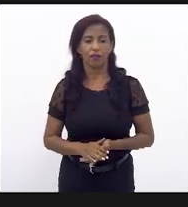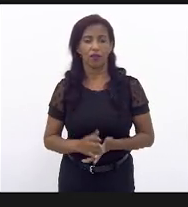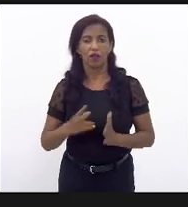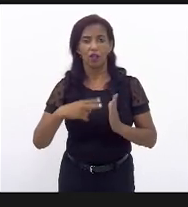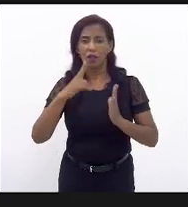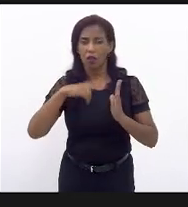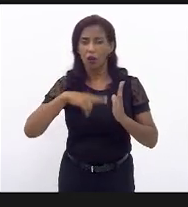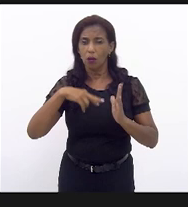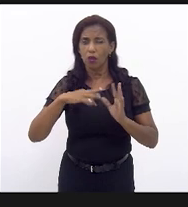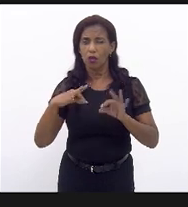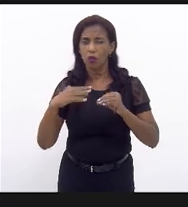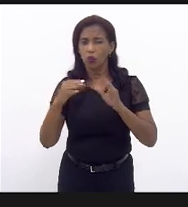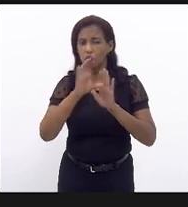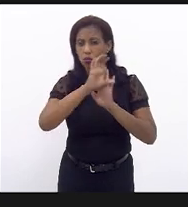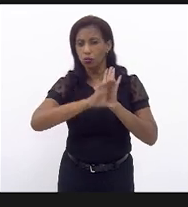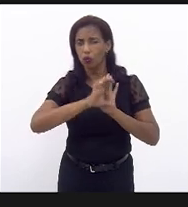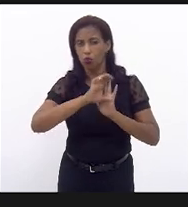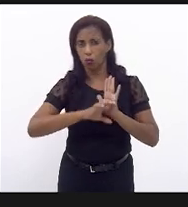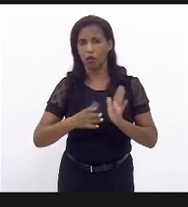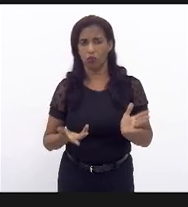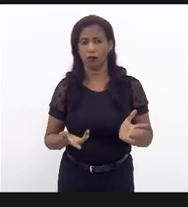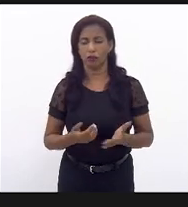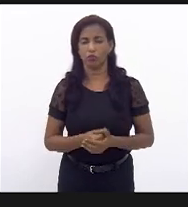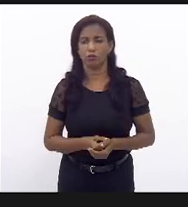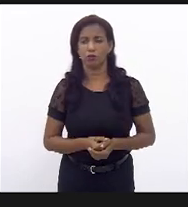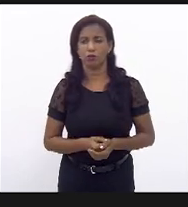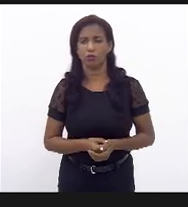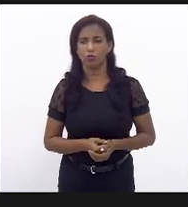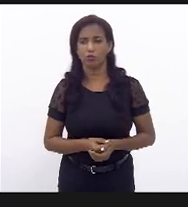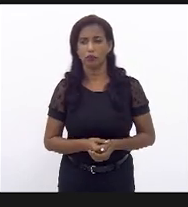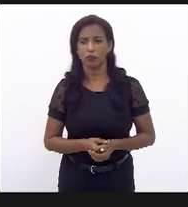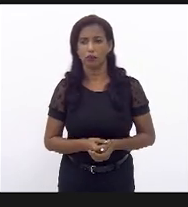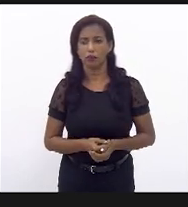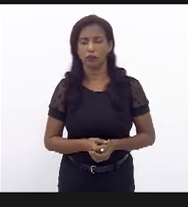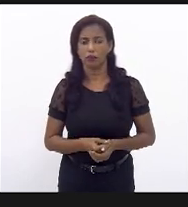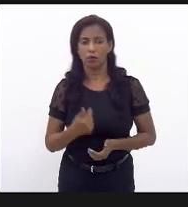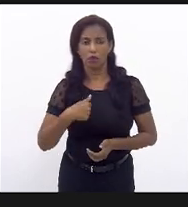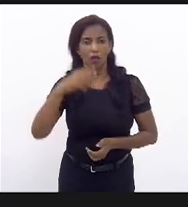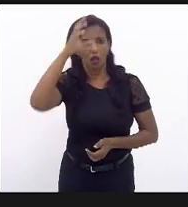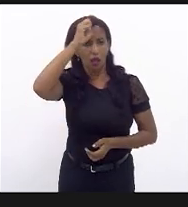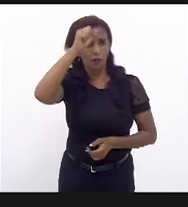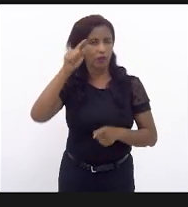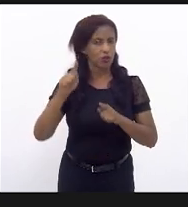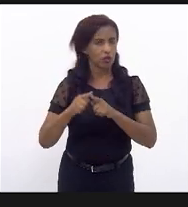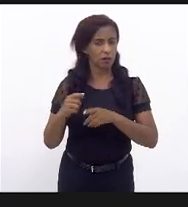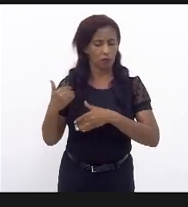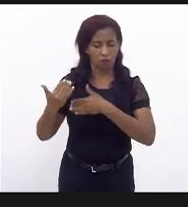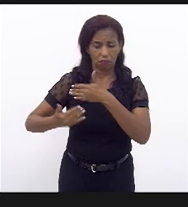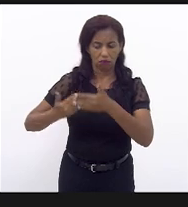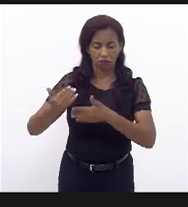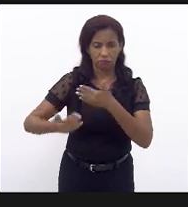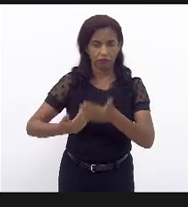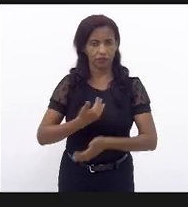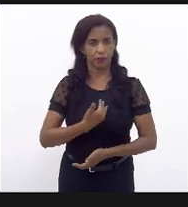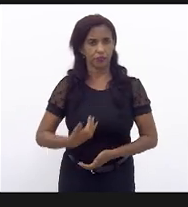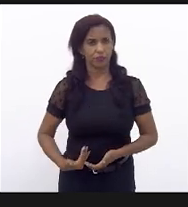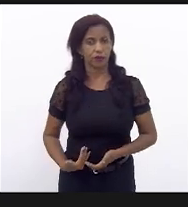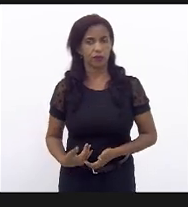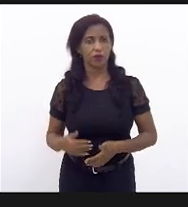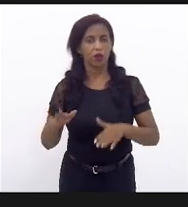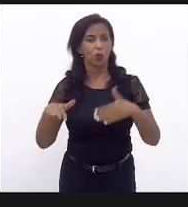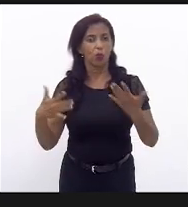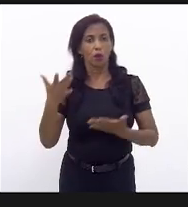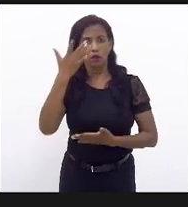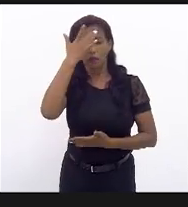li atentamente os currículos, né? E aprendi também ao longo da minha vida pública, né? Que quando